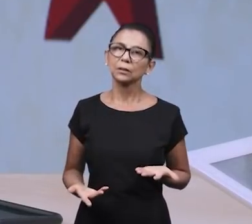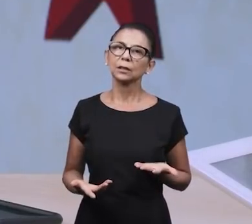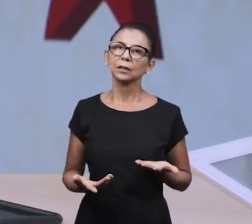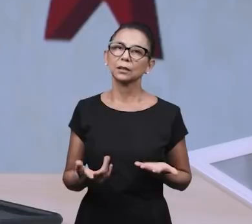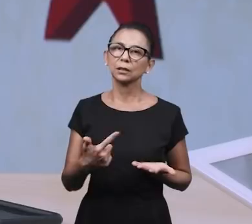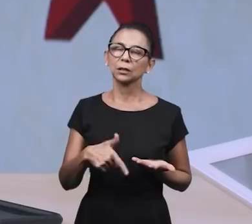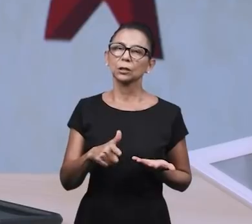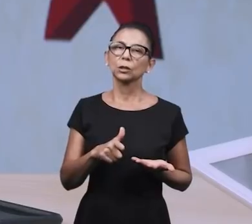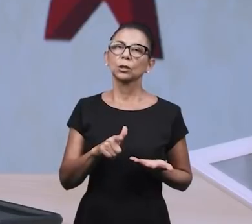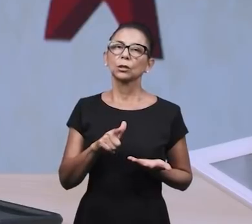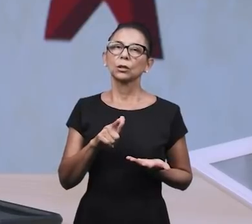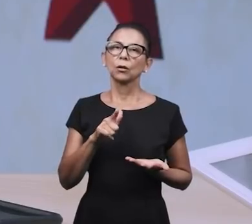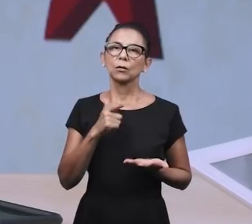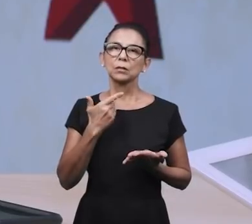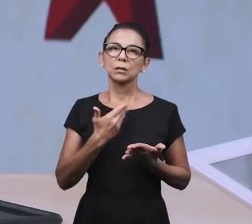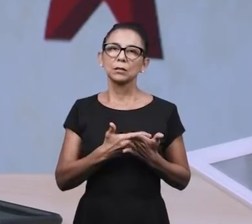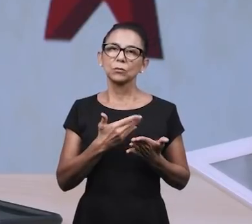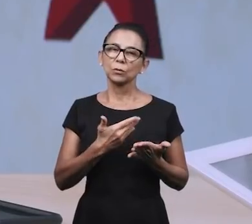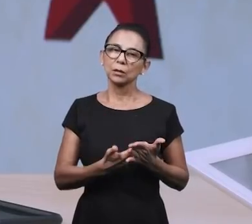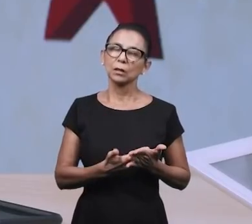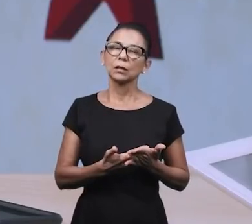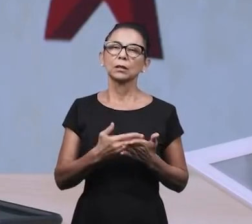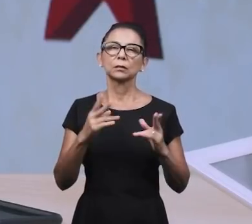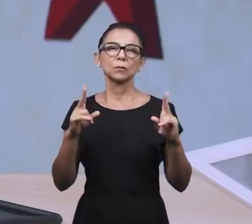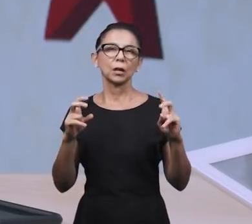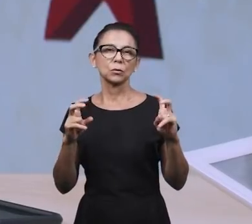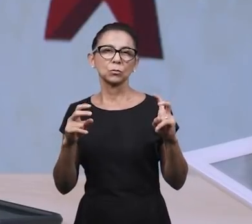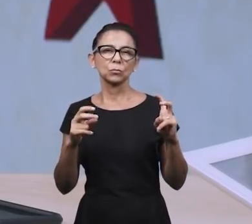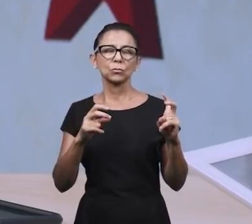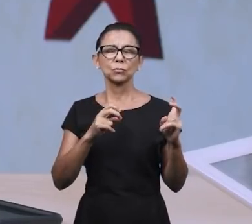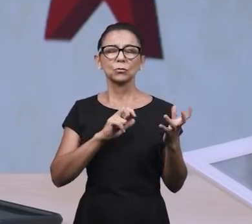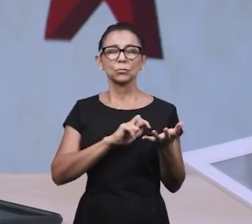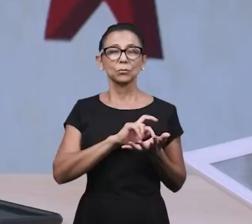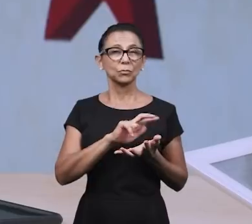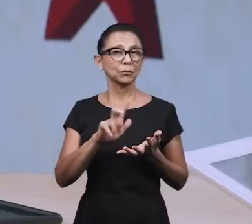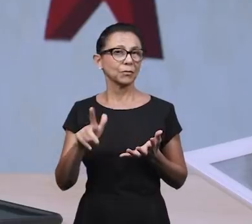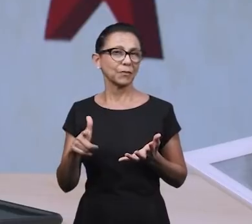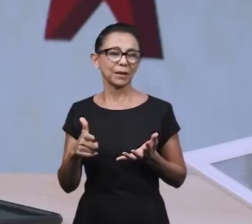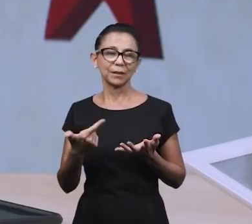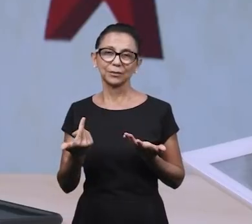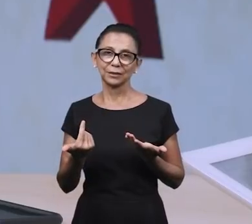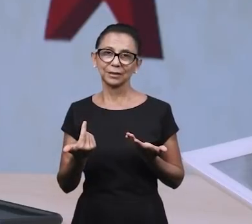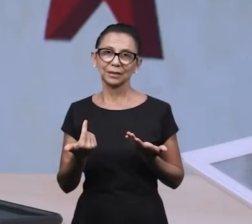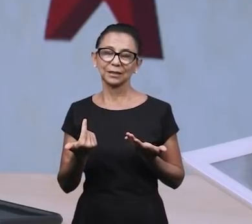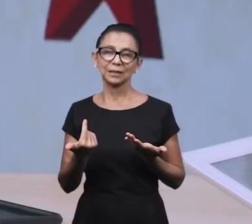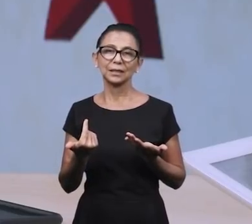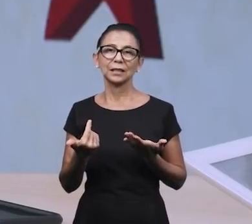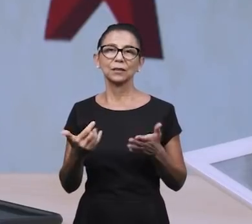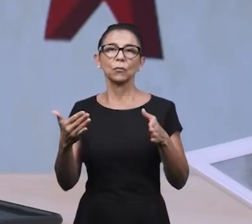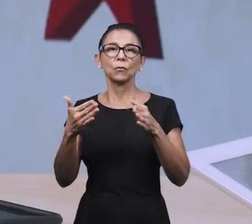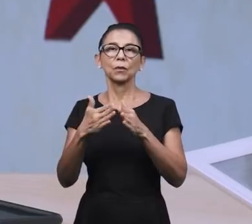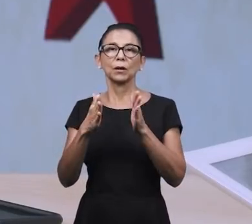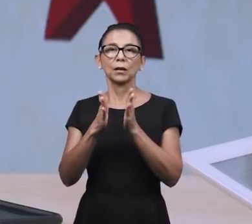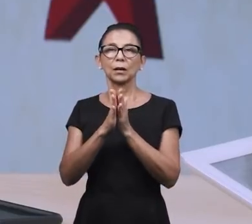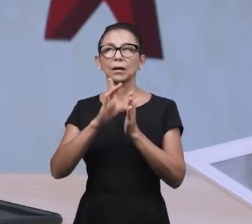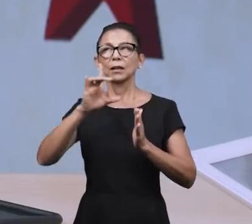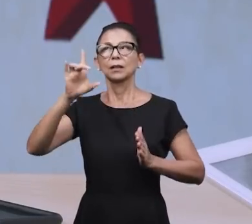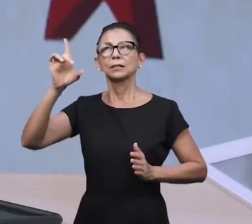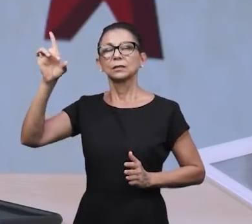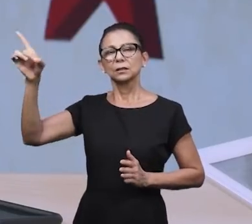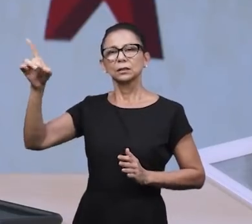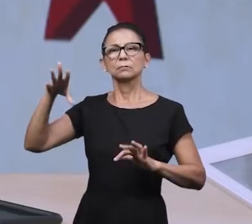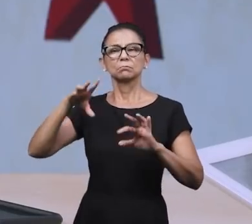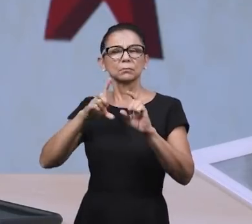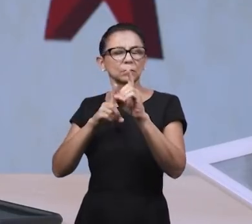a palavra de Deus que a gente sempre trata aqui, sempre discorre, os assuntos estão sempre dentro da palavra do